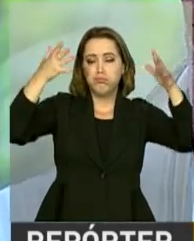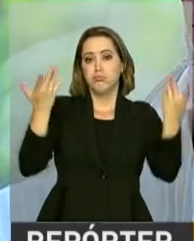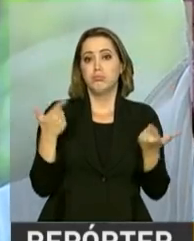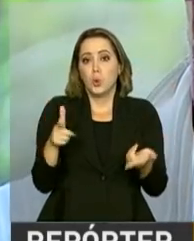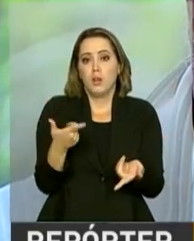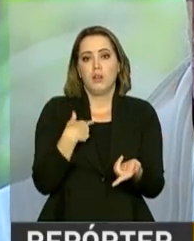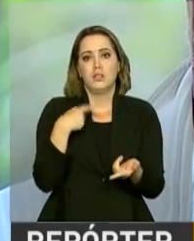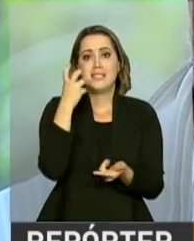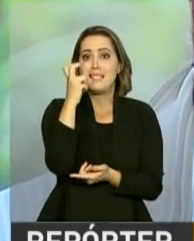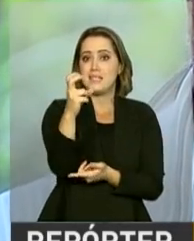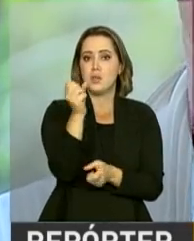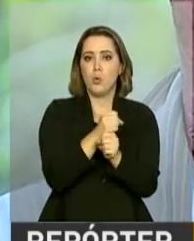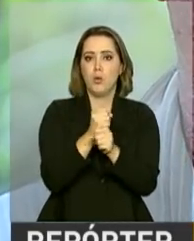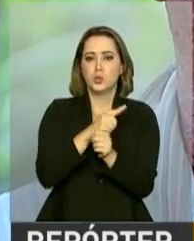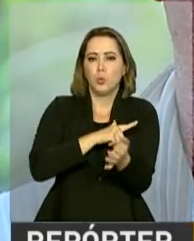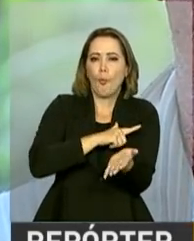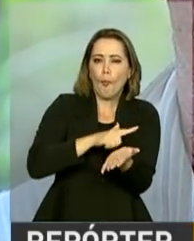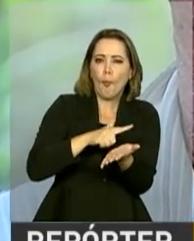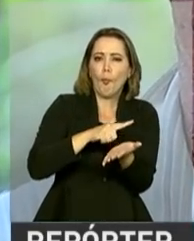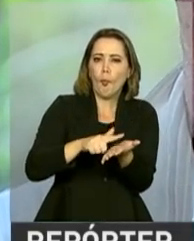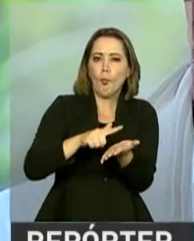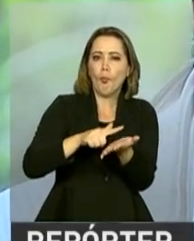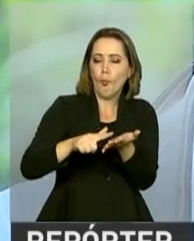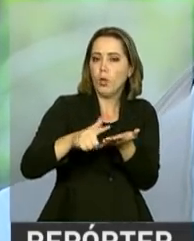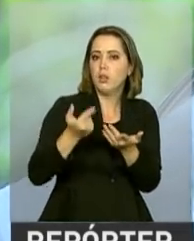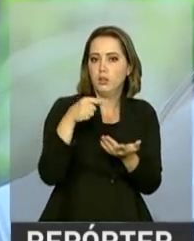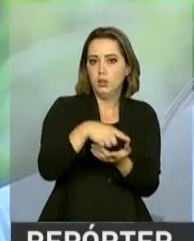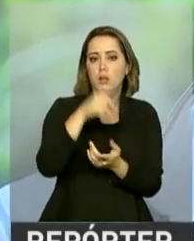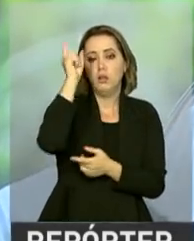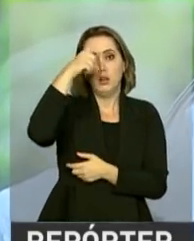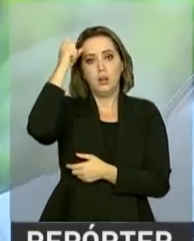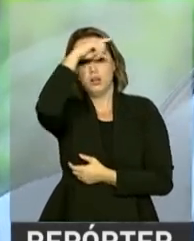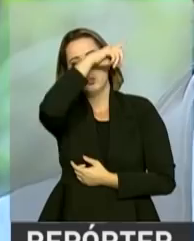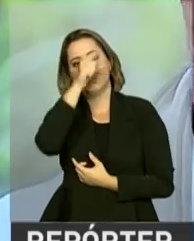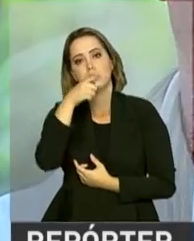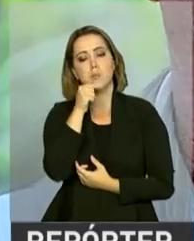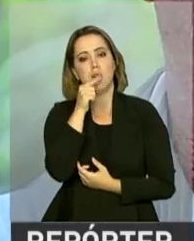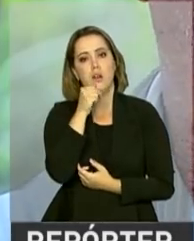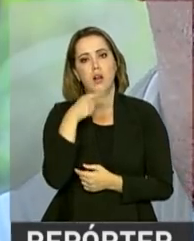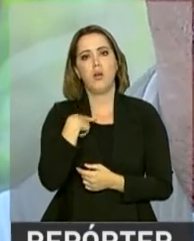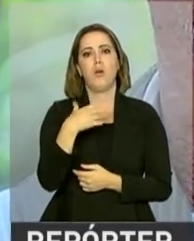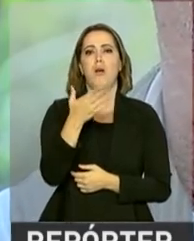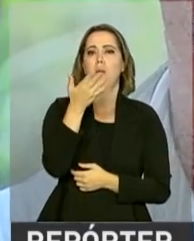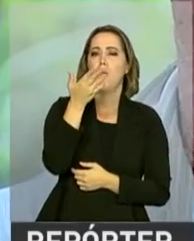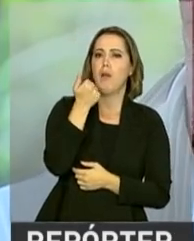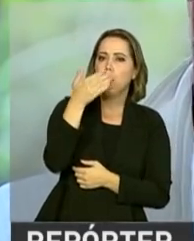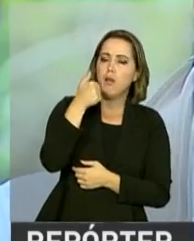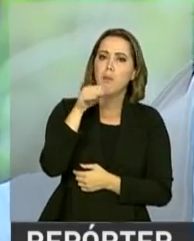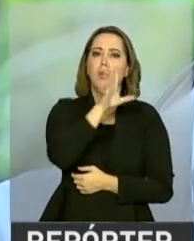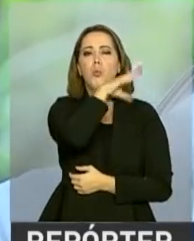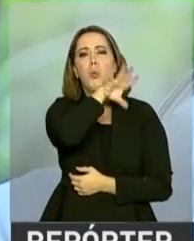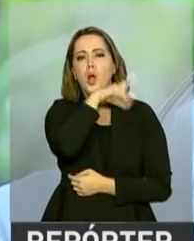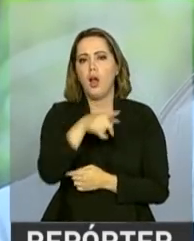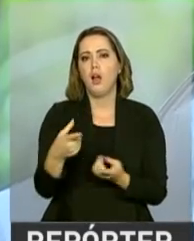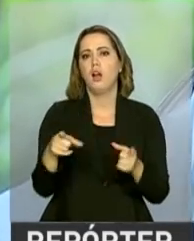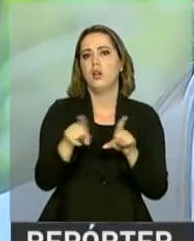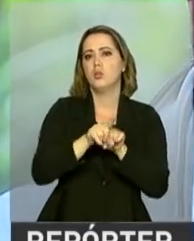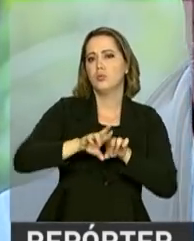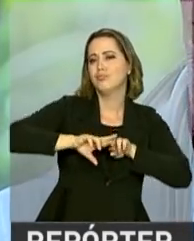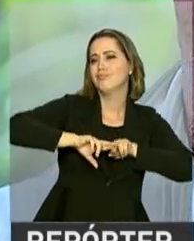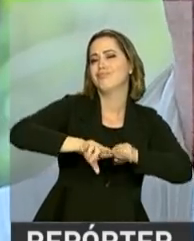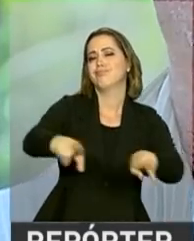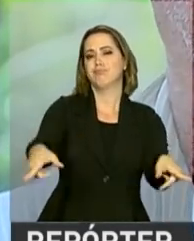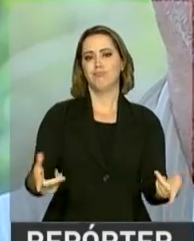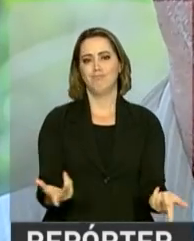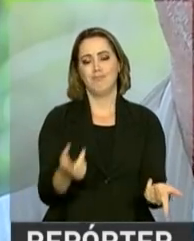região, você vê, as coisas ficam mais difíceis. Fica difícil para a água, fica difícil para o alimento para o gado, fica difícil para a criação de